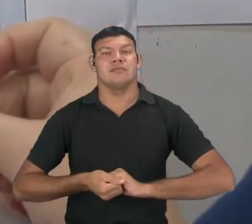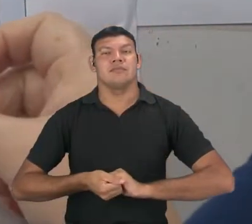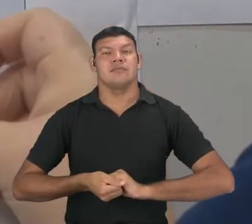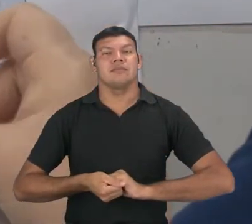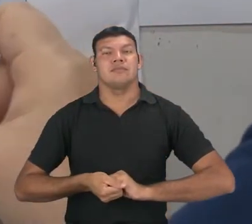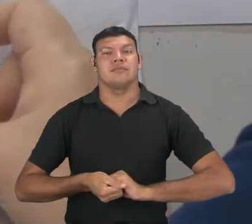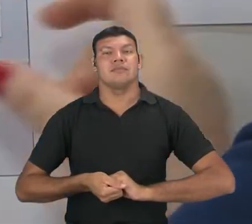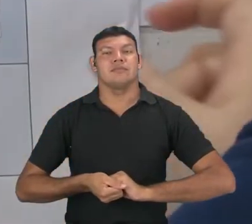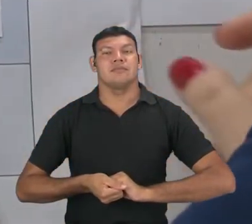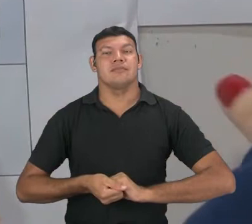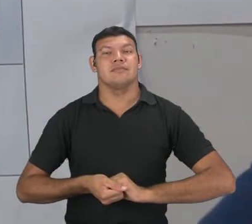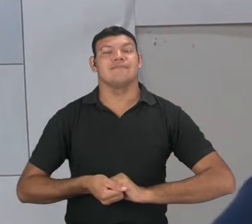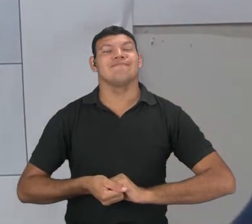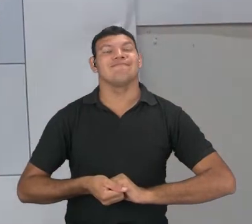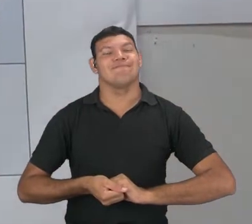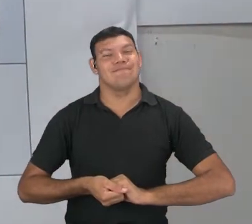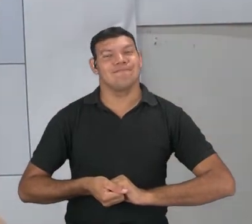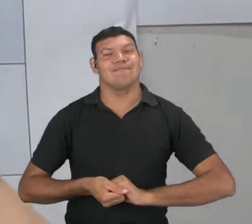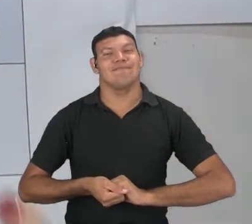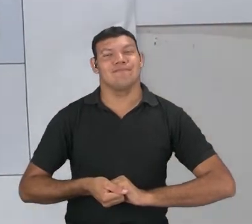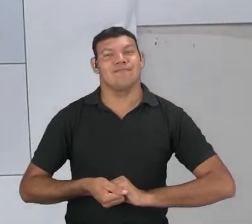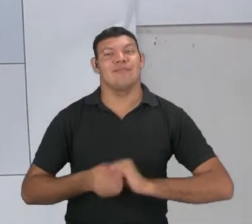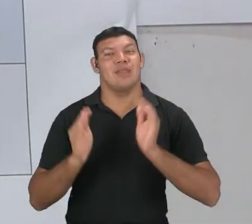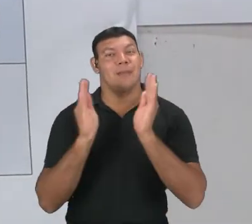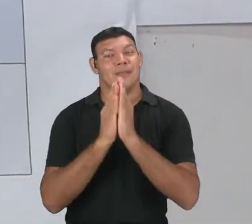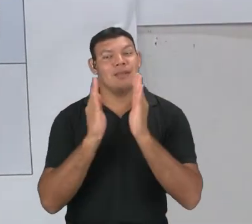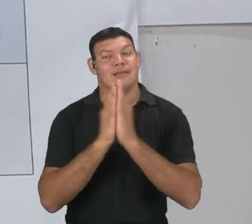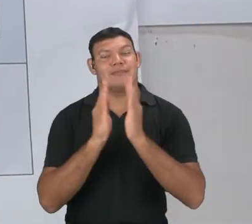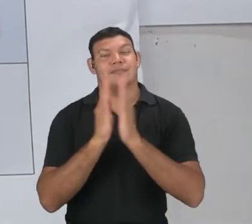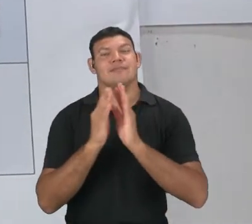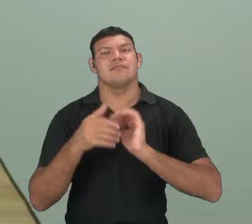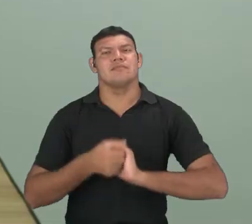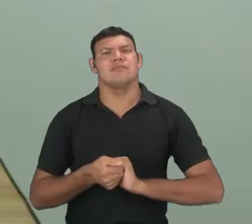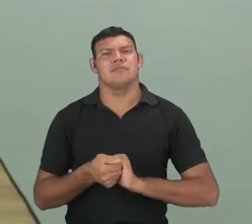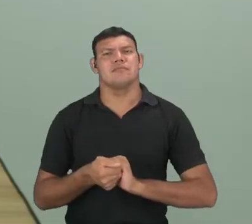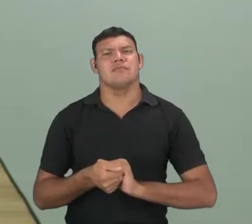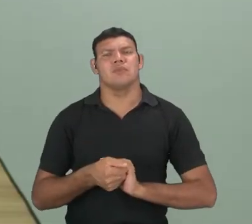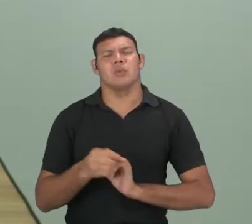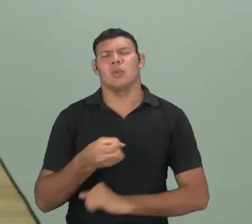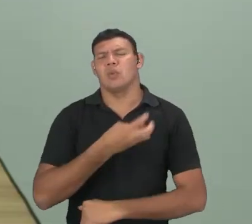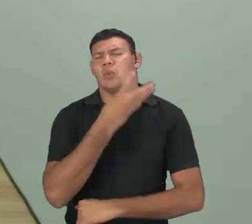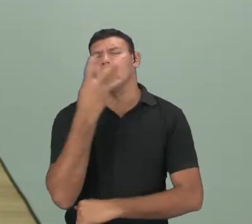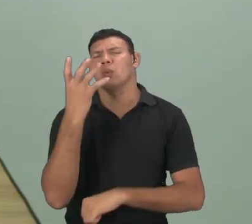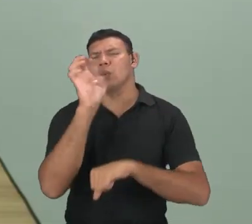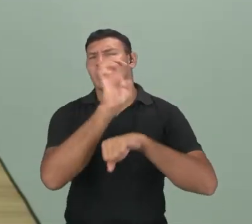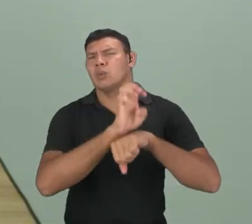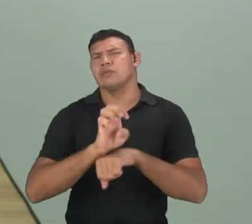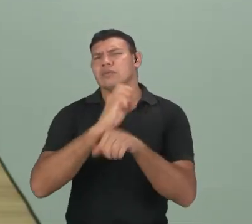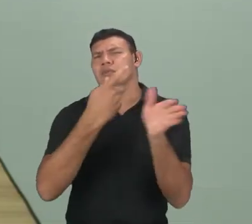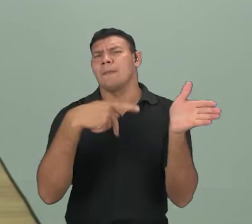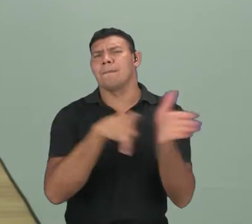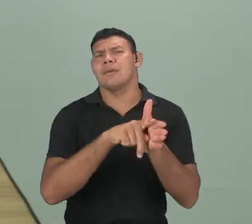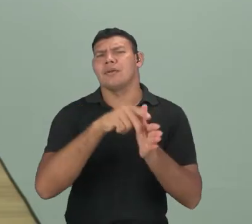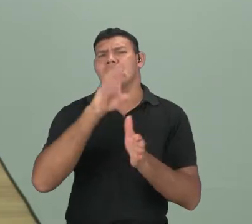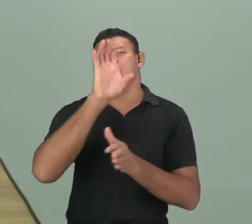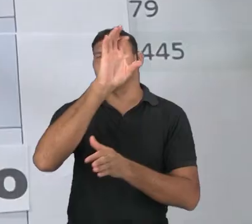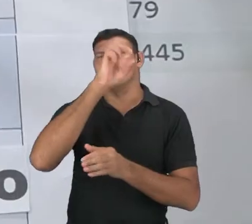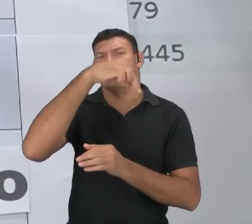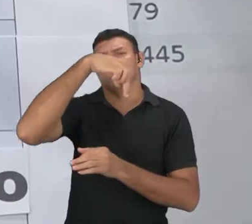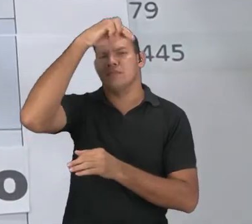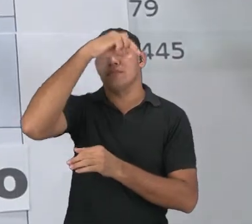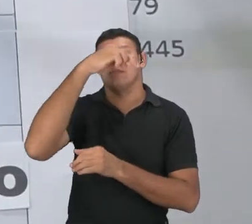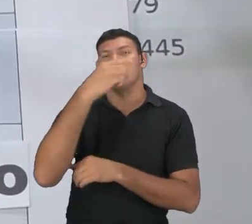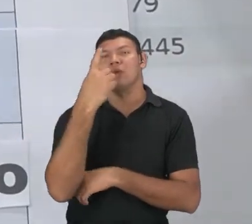né? Olha só, nós temos Palmas. Quantos estados nós temos na região norte?